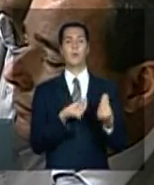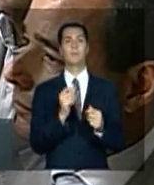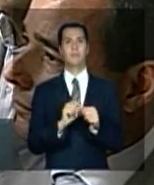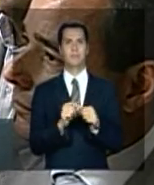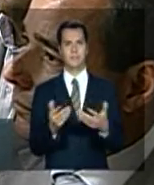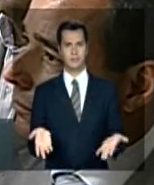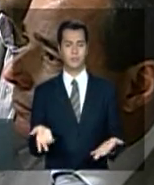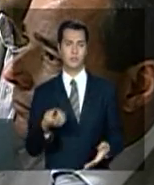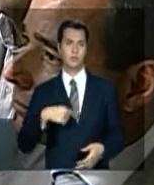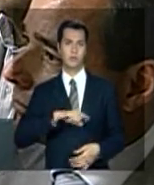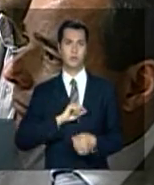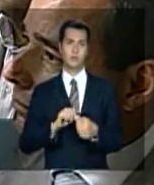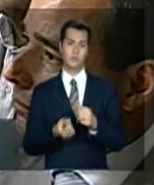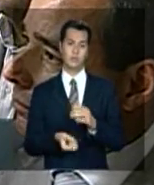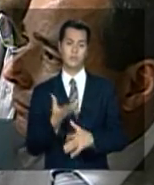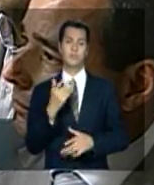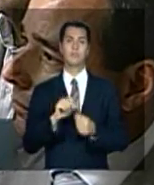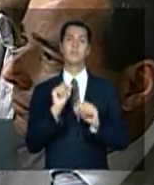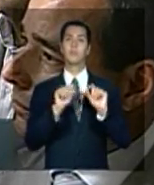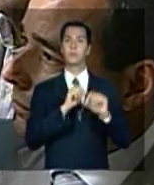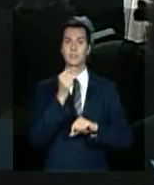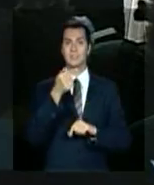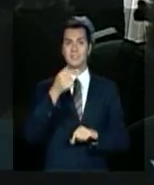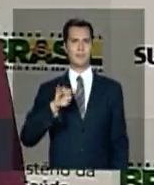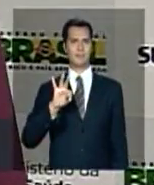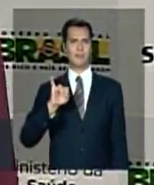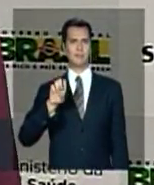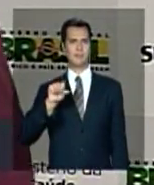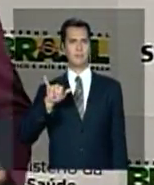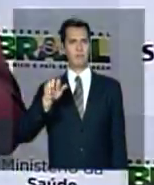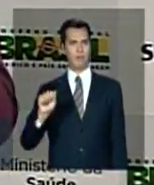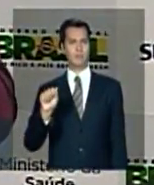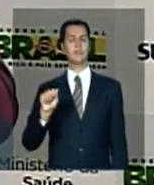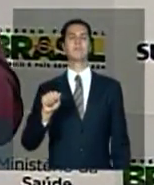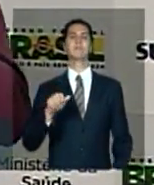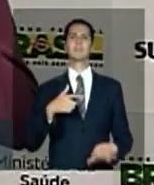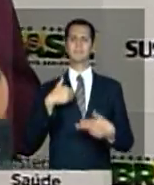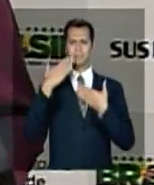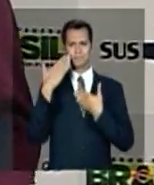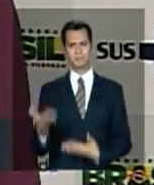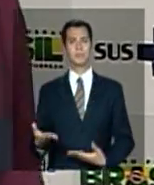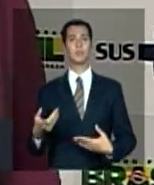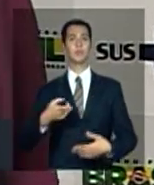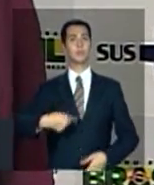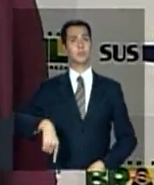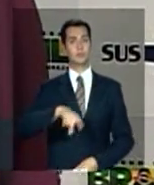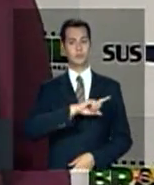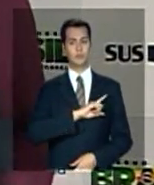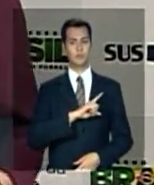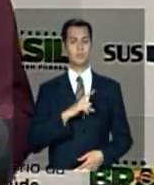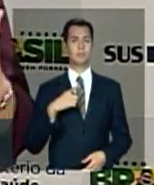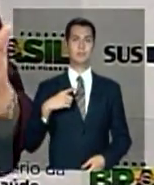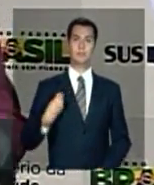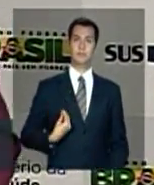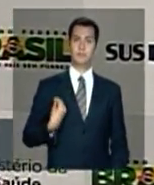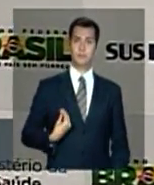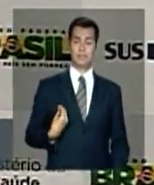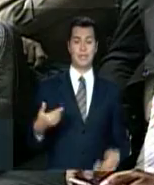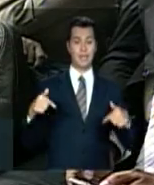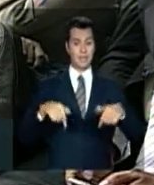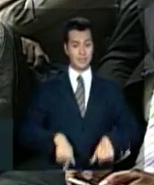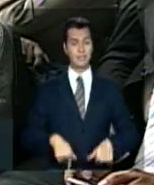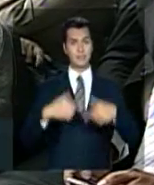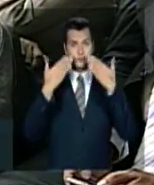governador Anastasia e dizer aqui é nós estamos presenciando